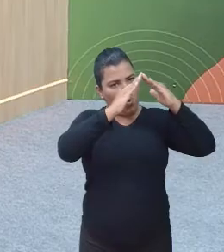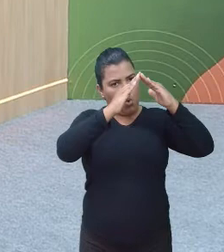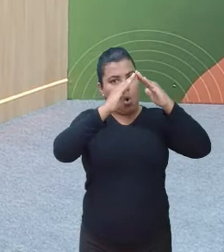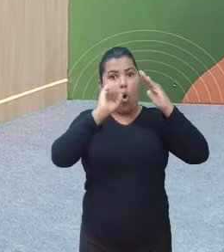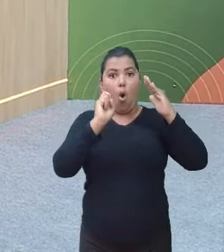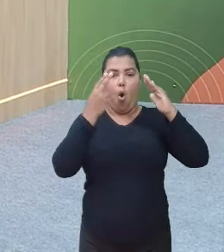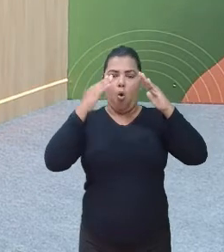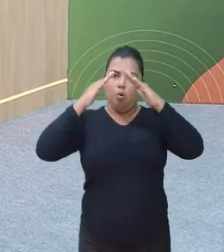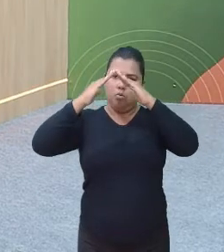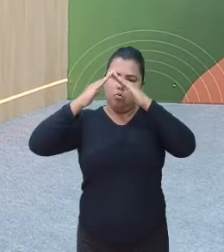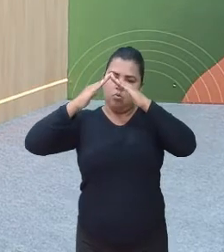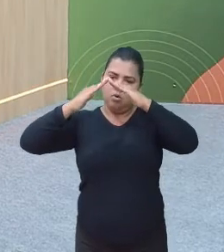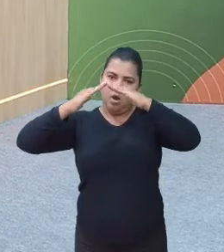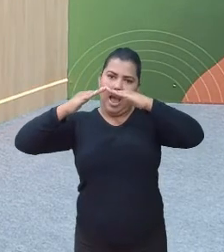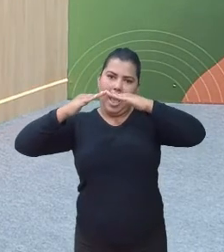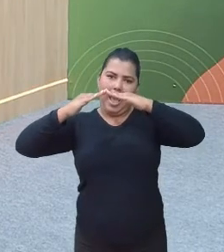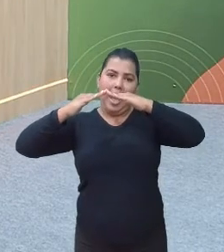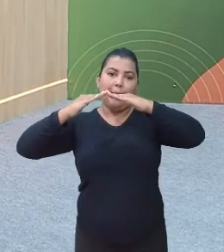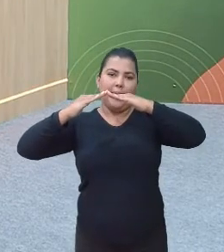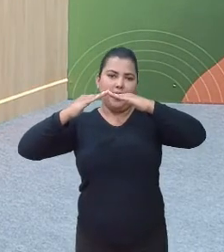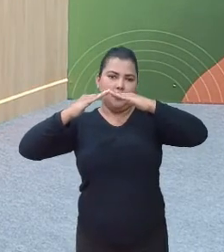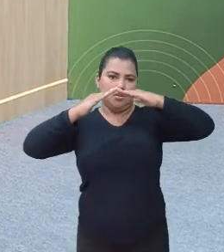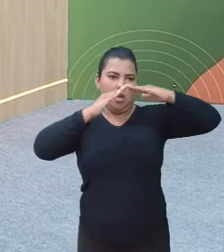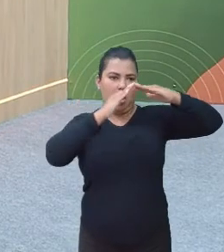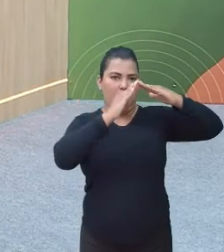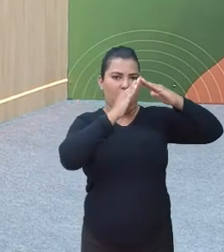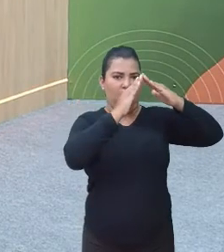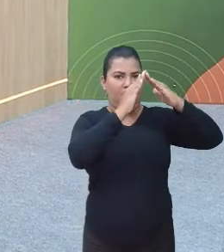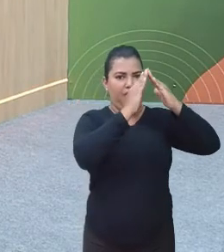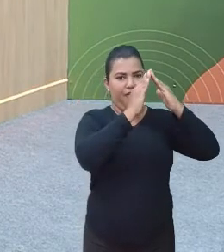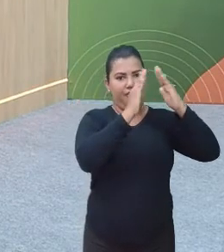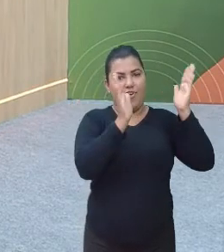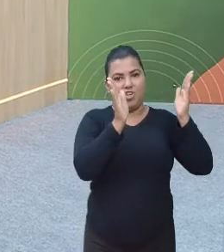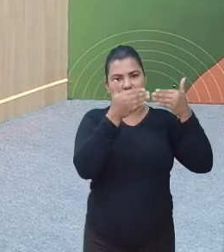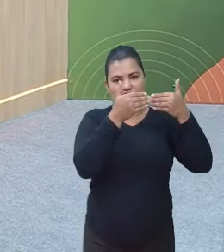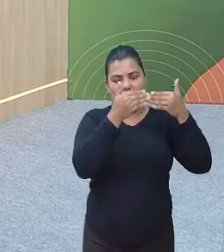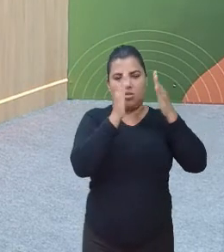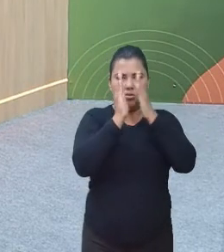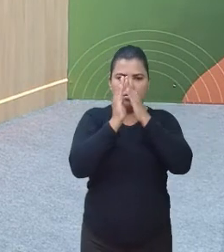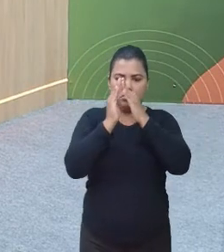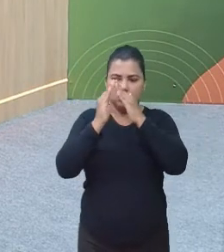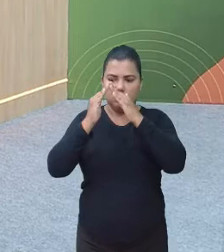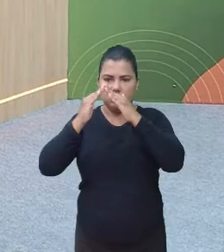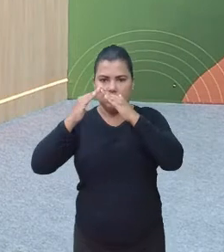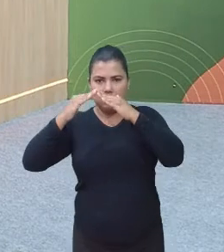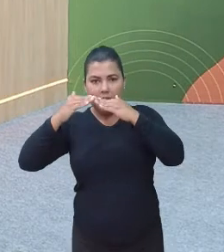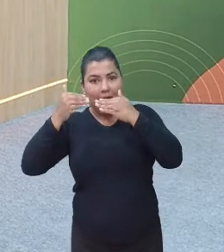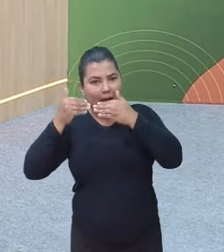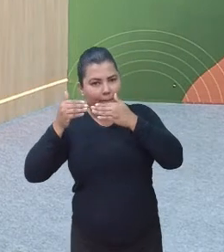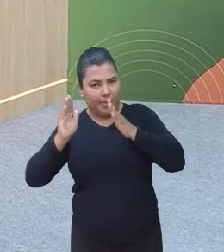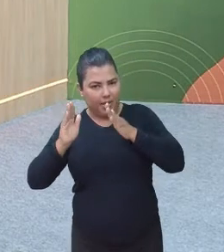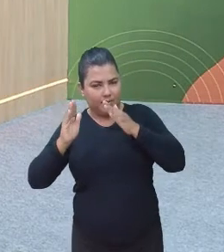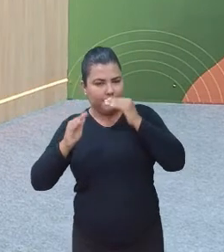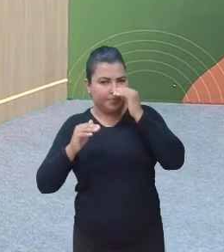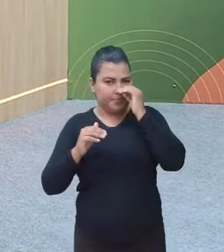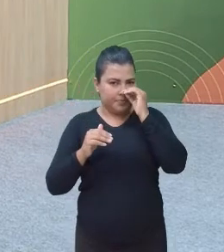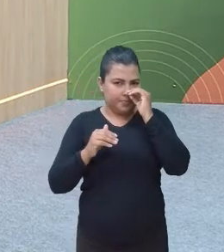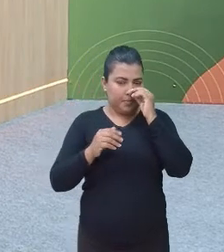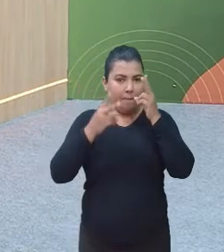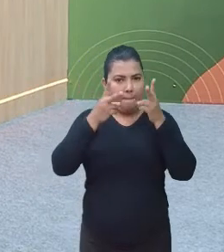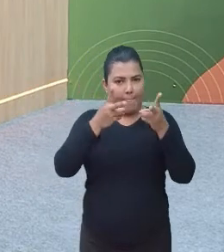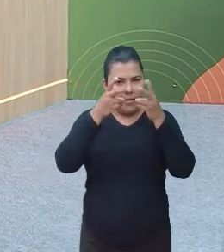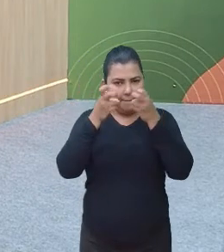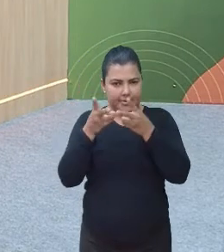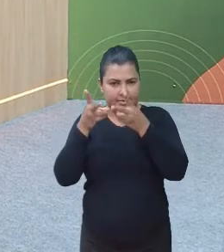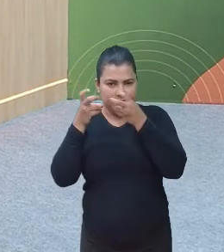mais aberta, como é essa casa de cá, e uma angulação mais fechada, como é a casa de lá. Então, a gente